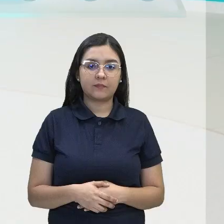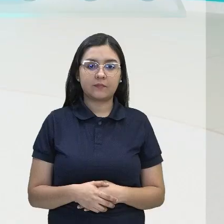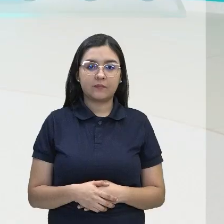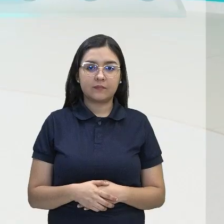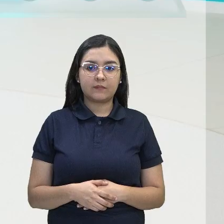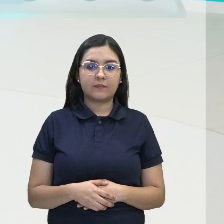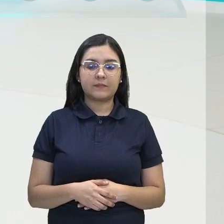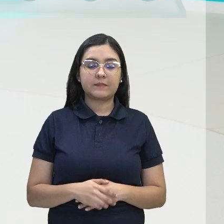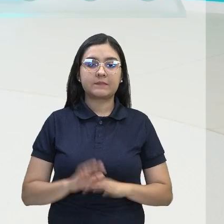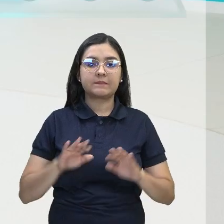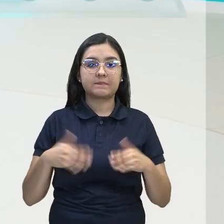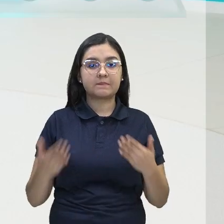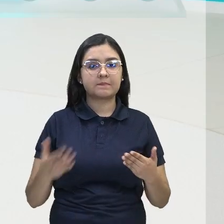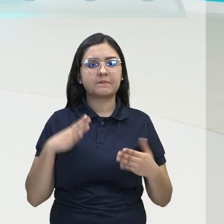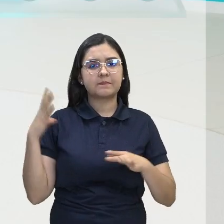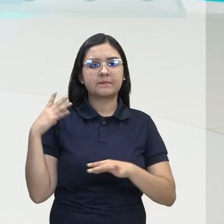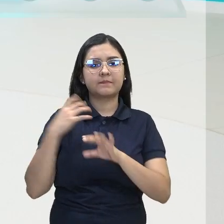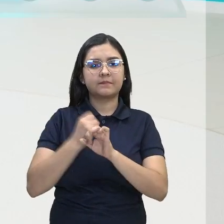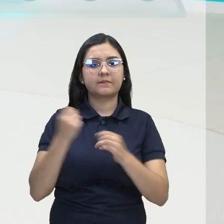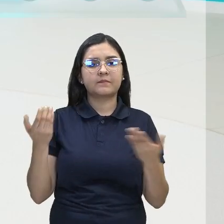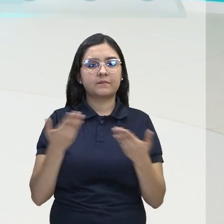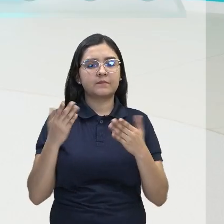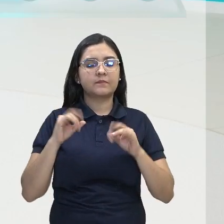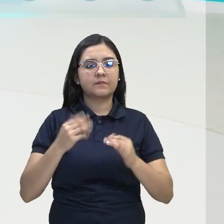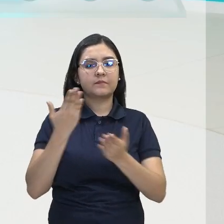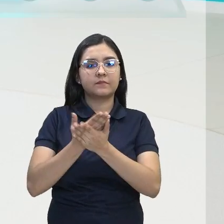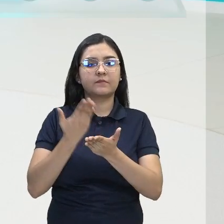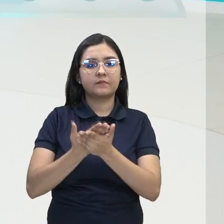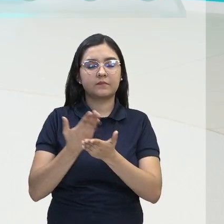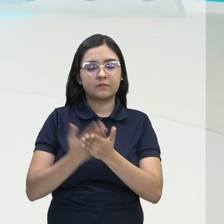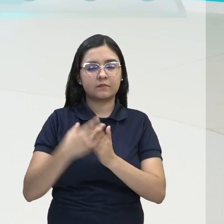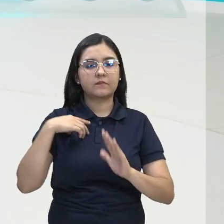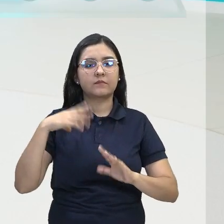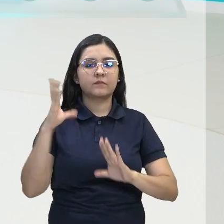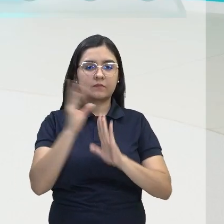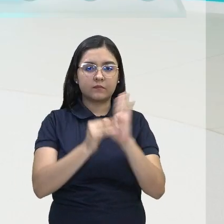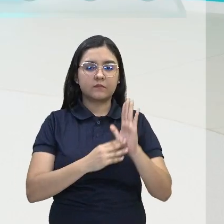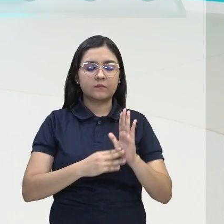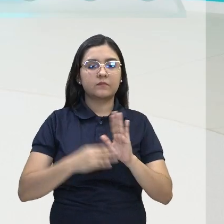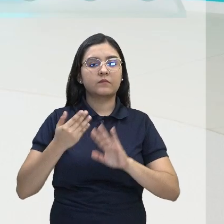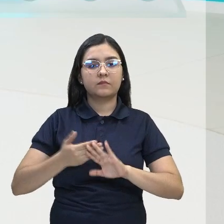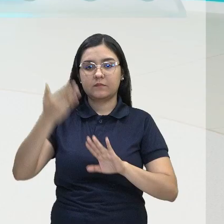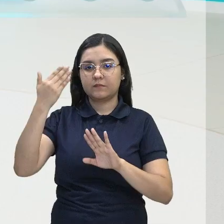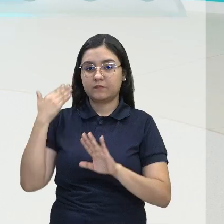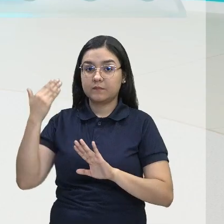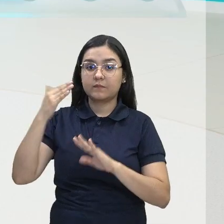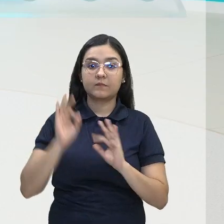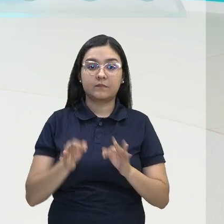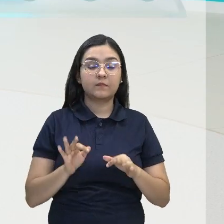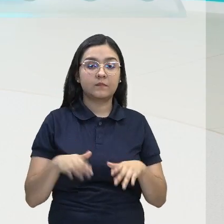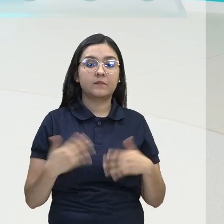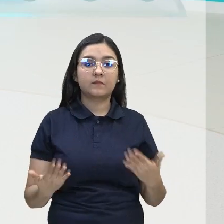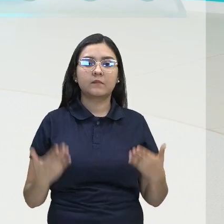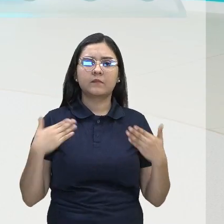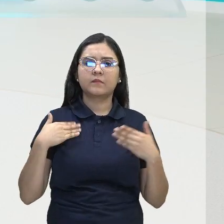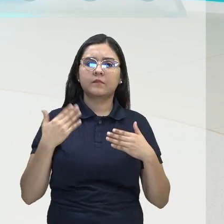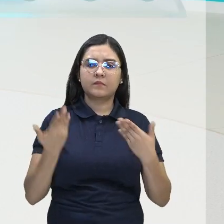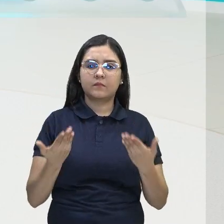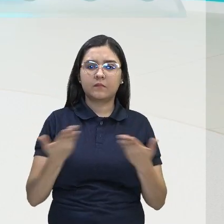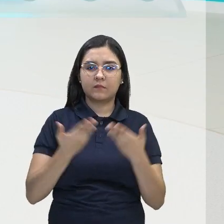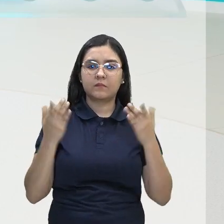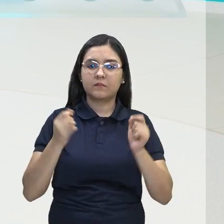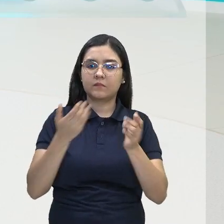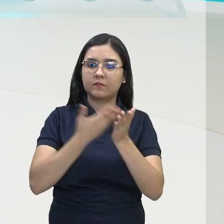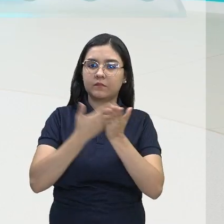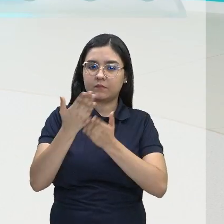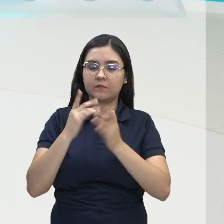Então, ao longo da nossa revisão, nós vamos rever tudo aquilo que nós vimos de mais importante aí ao longo das aulas. Logo de cara, nós vamos